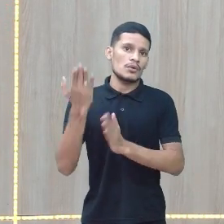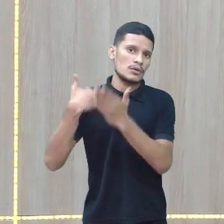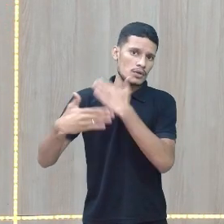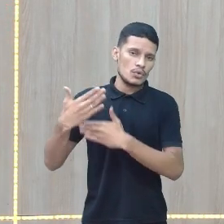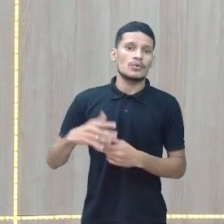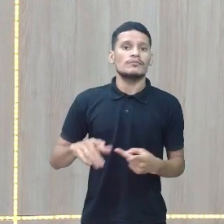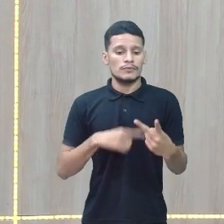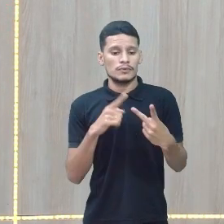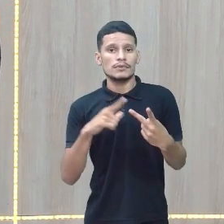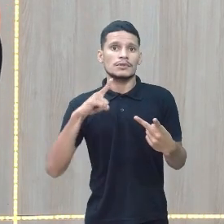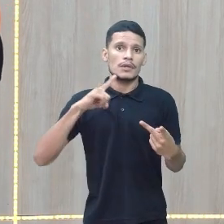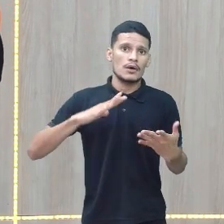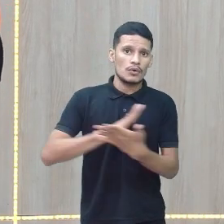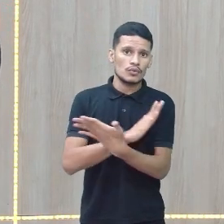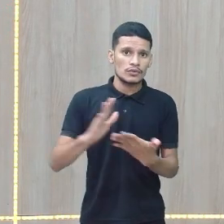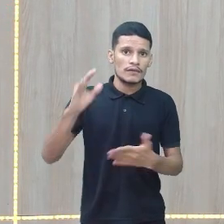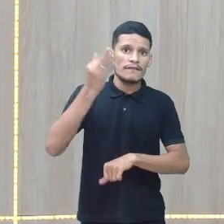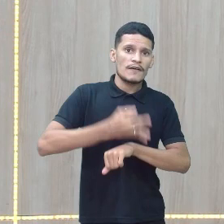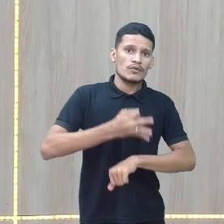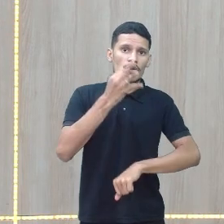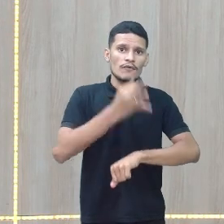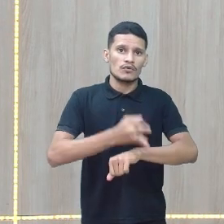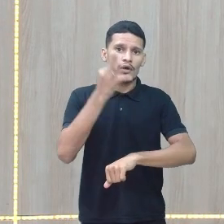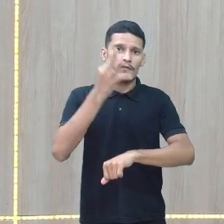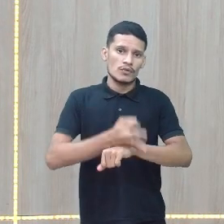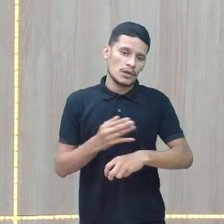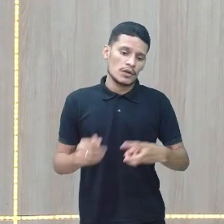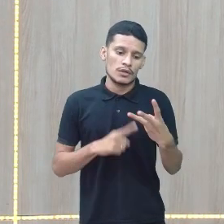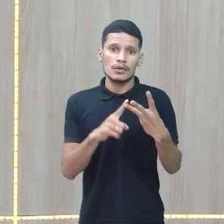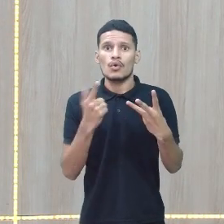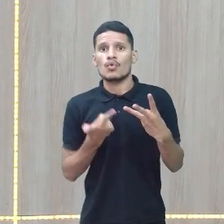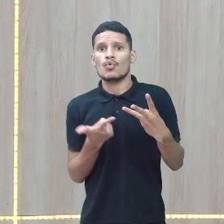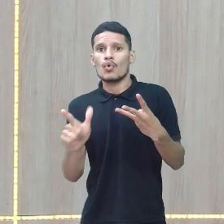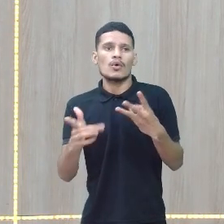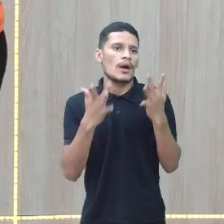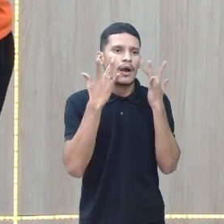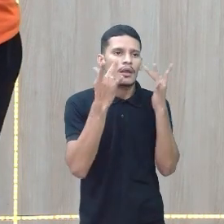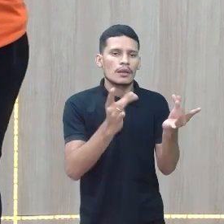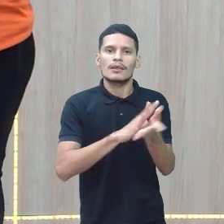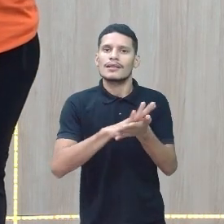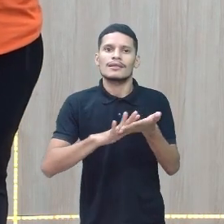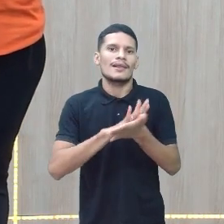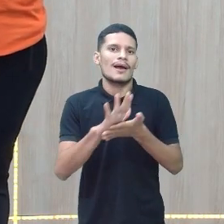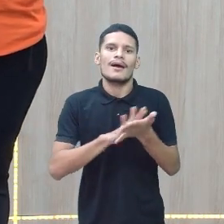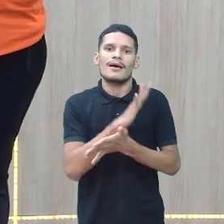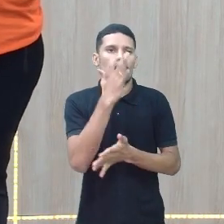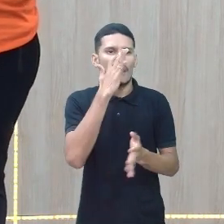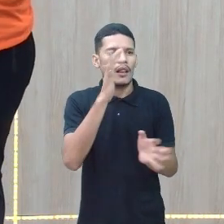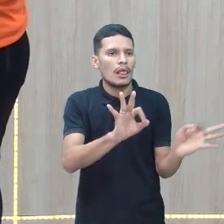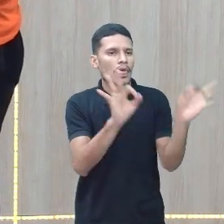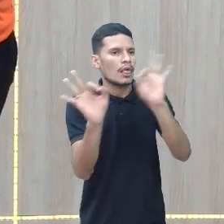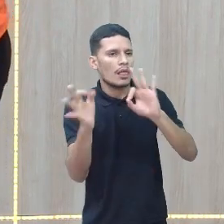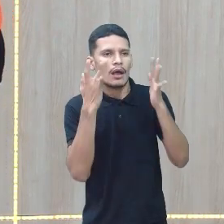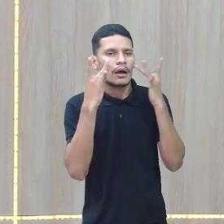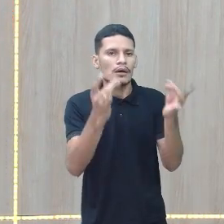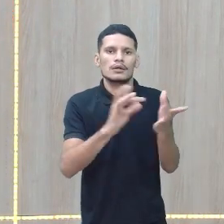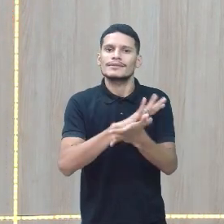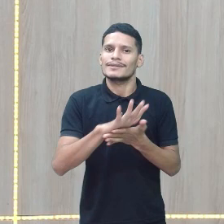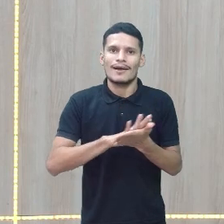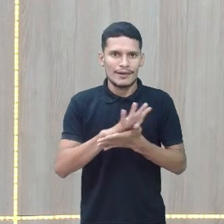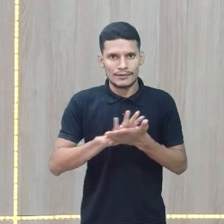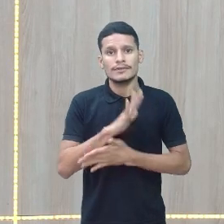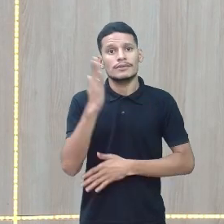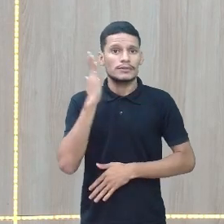que faltaram e temos aqueles que não prestaram atenção direito no conteúdo. E ainda